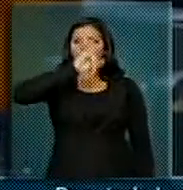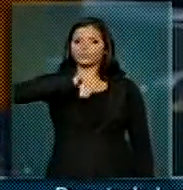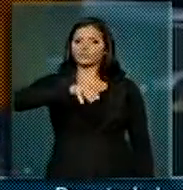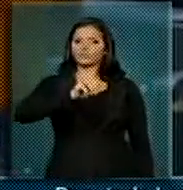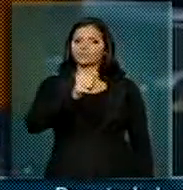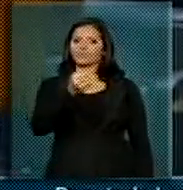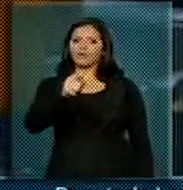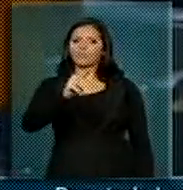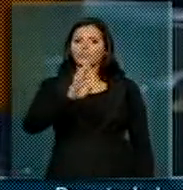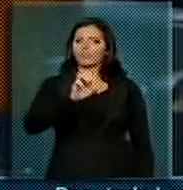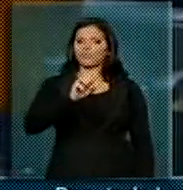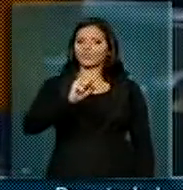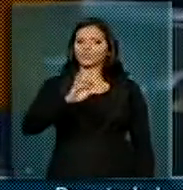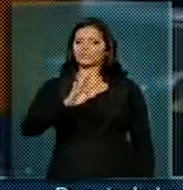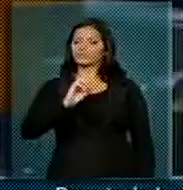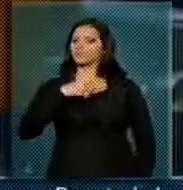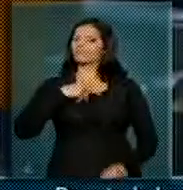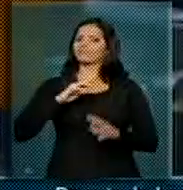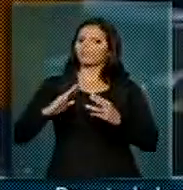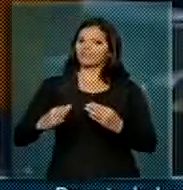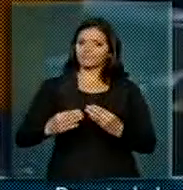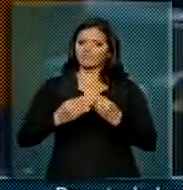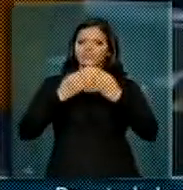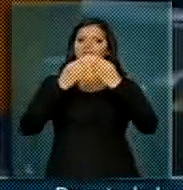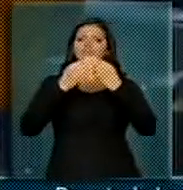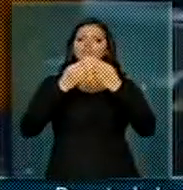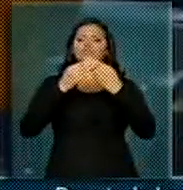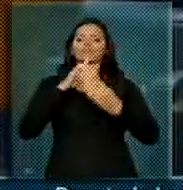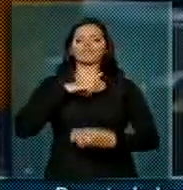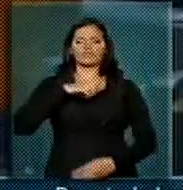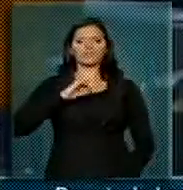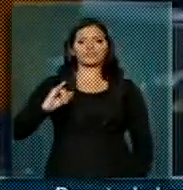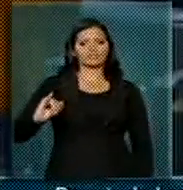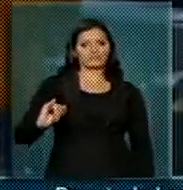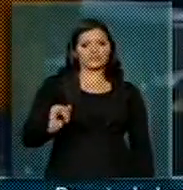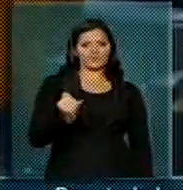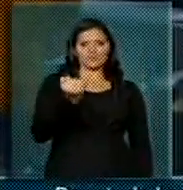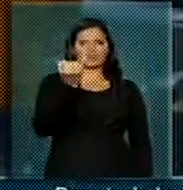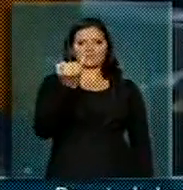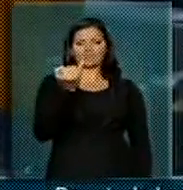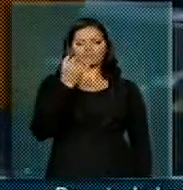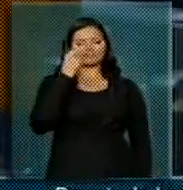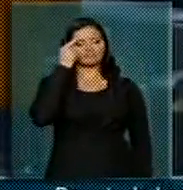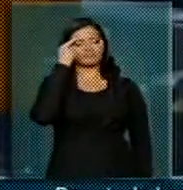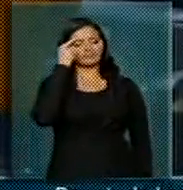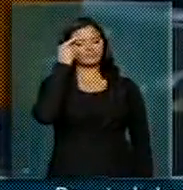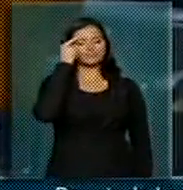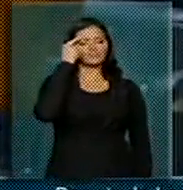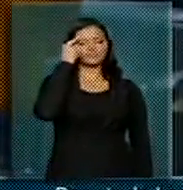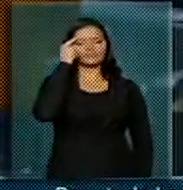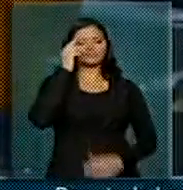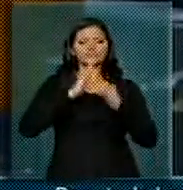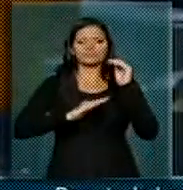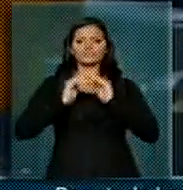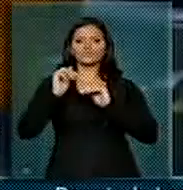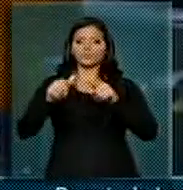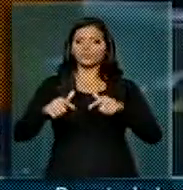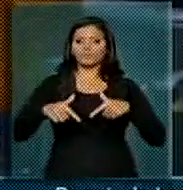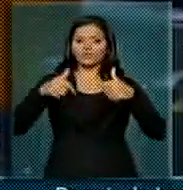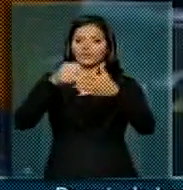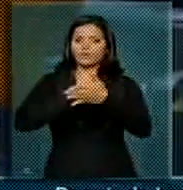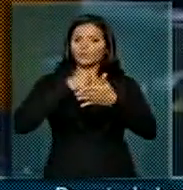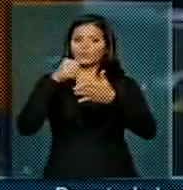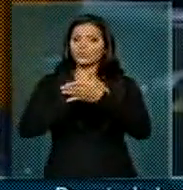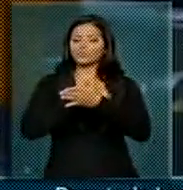uma belíssima celebração onde tivemos a oportunidade de refletir sobre a luta da